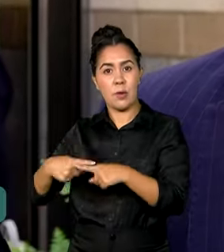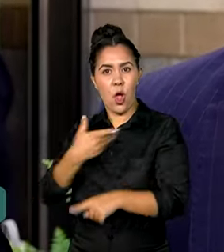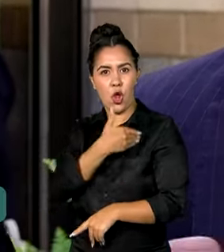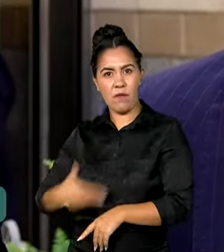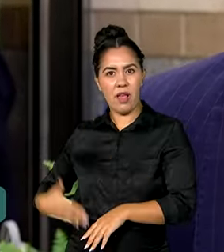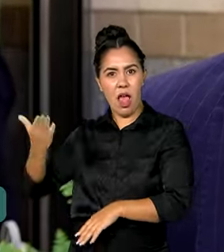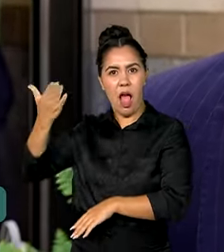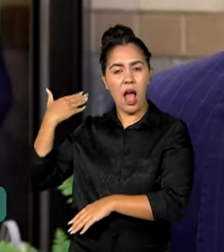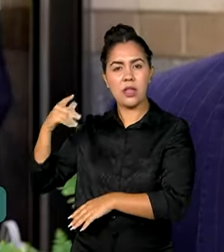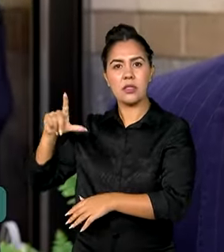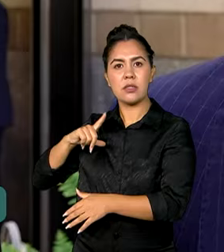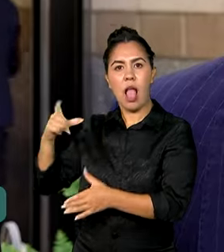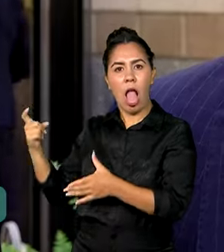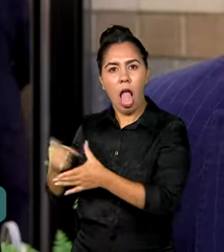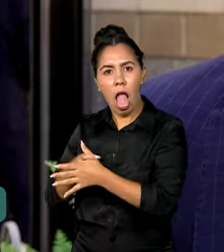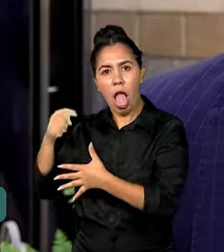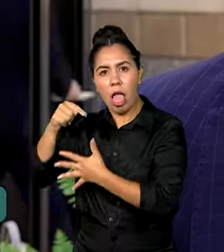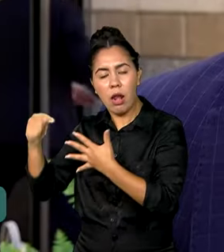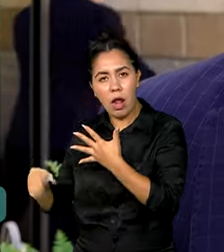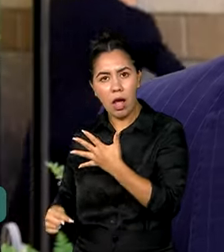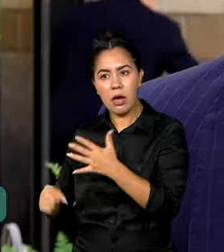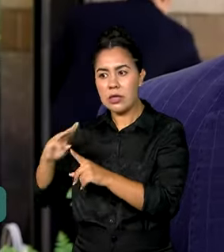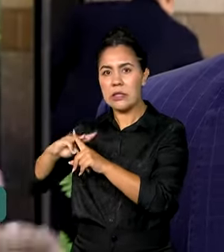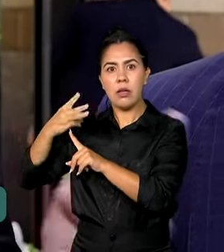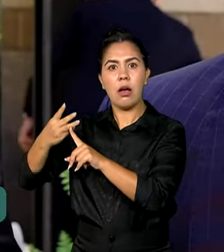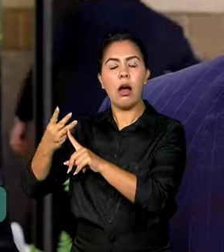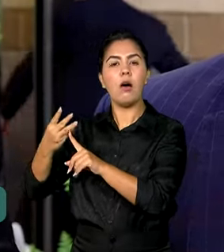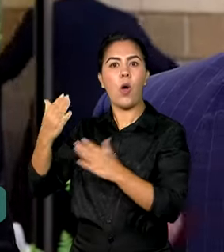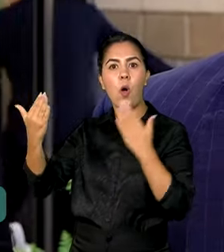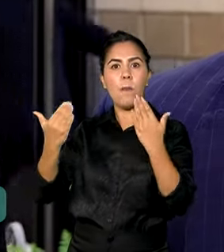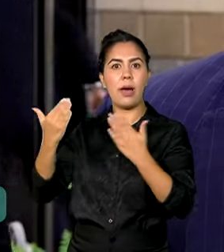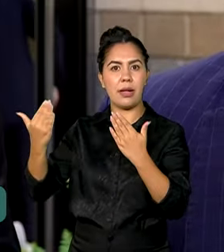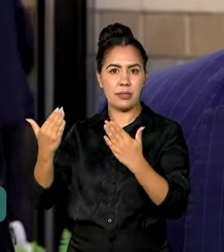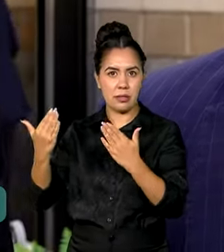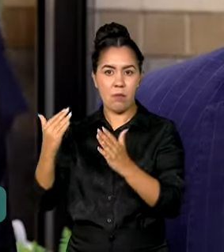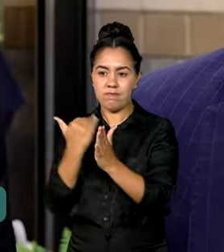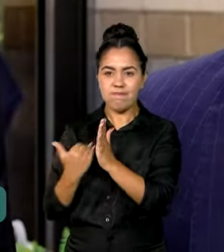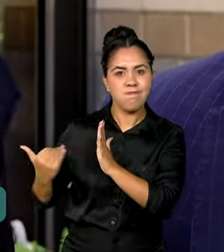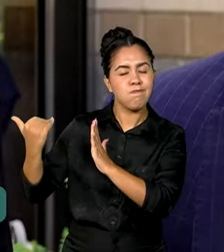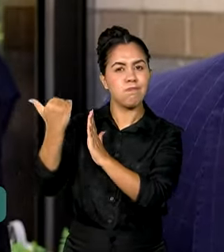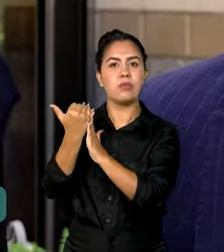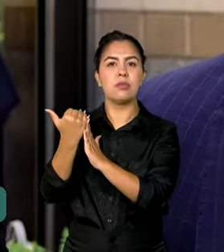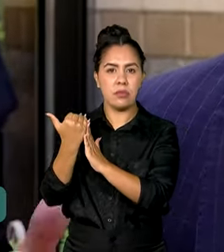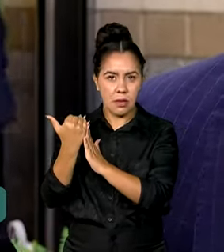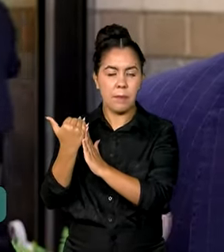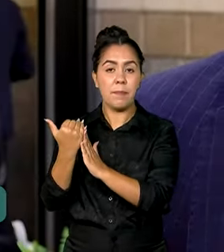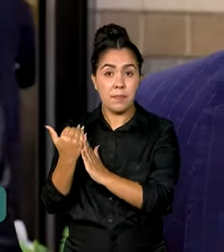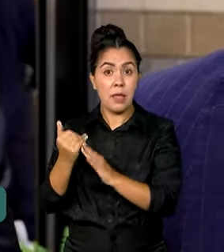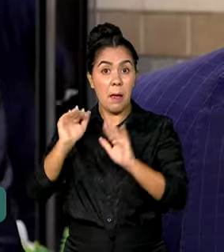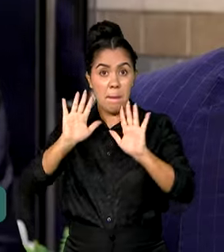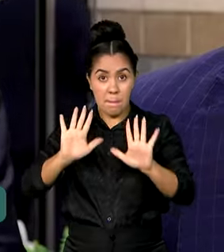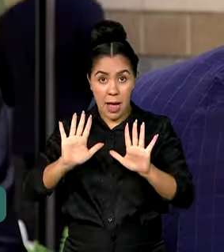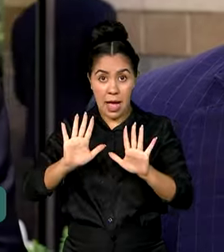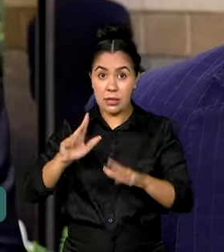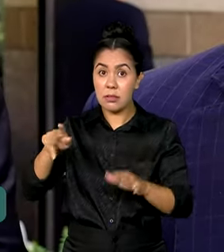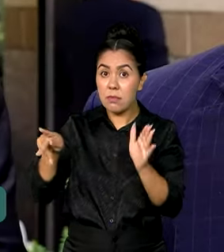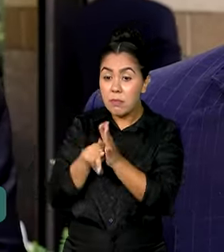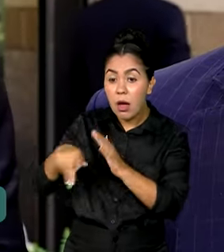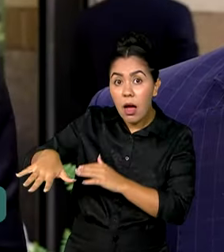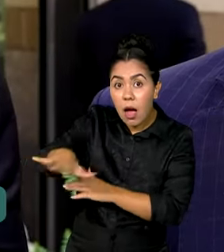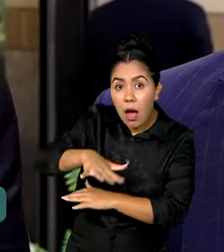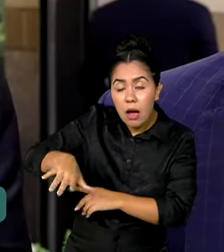é três vezes o programado para esse ano. Três vezes superior ao programado para esse ano, segundo o mercado.